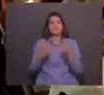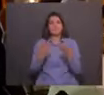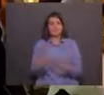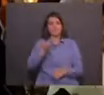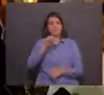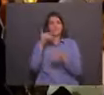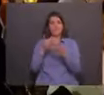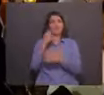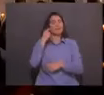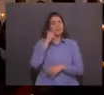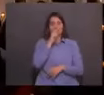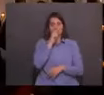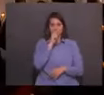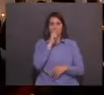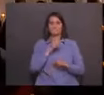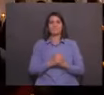nossa morte. Amém.